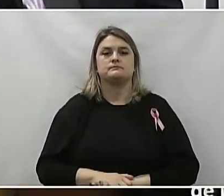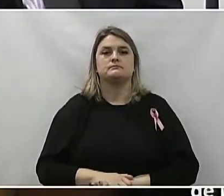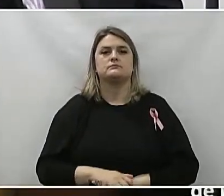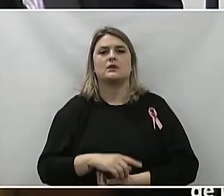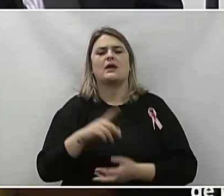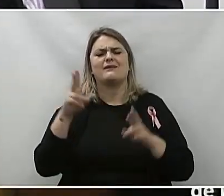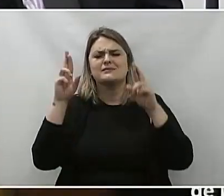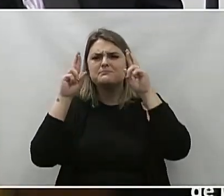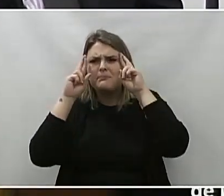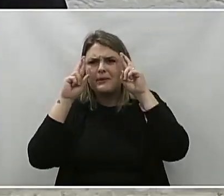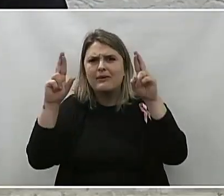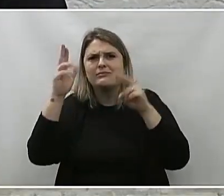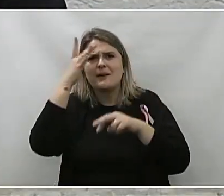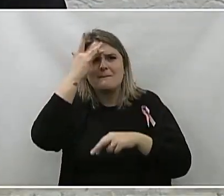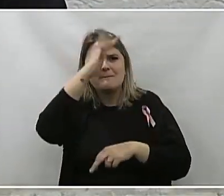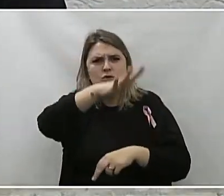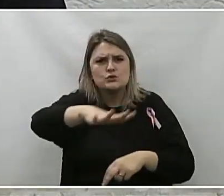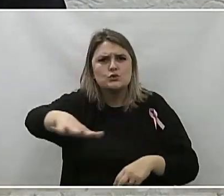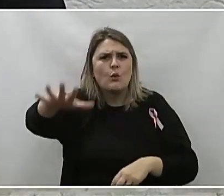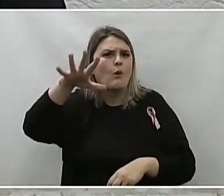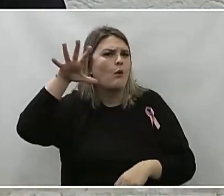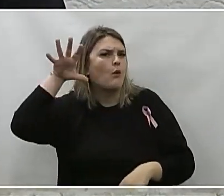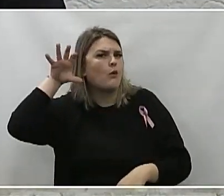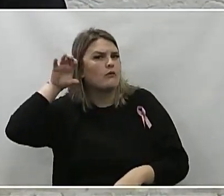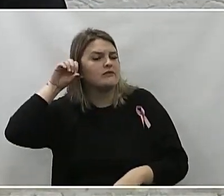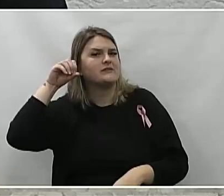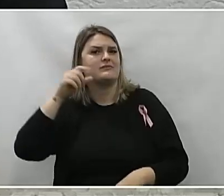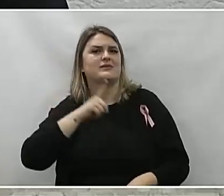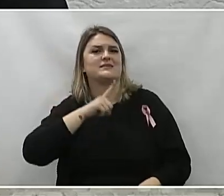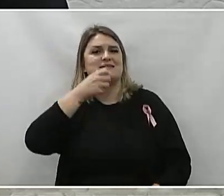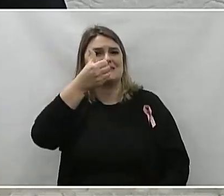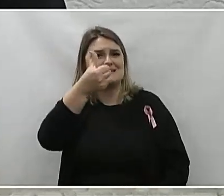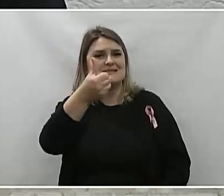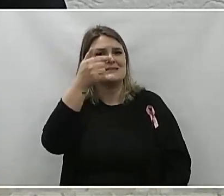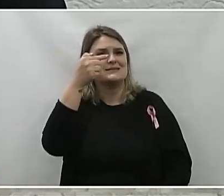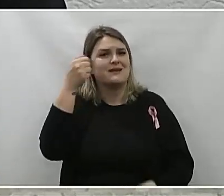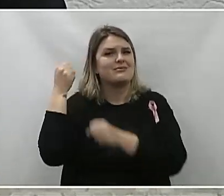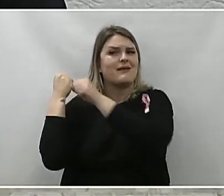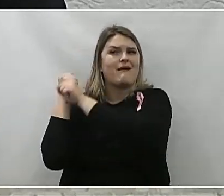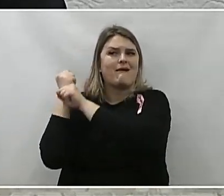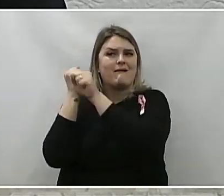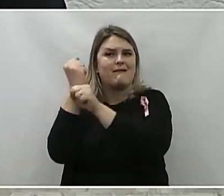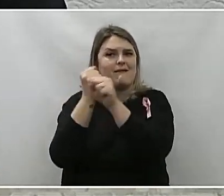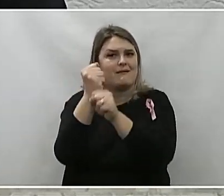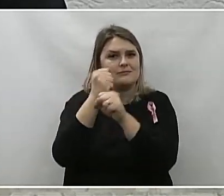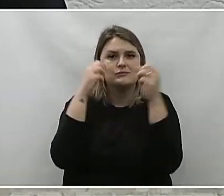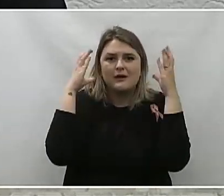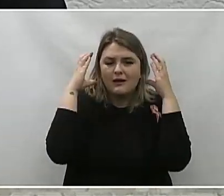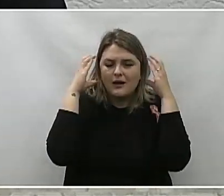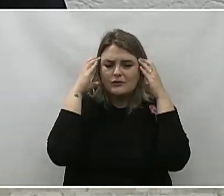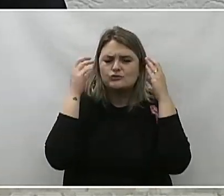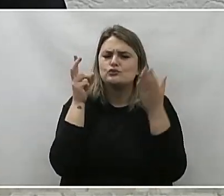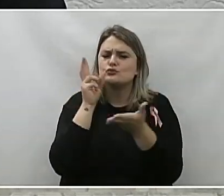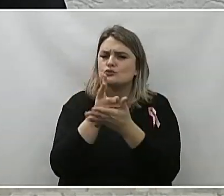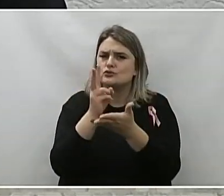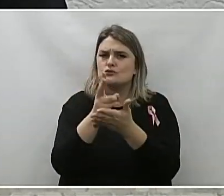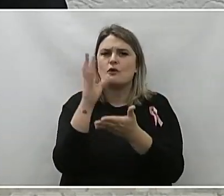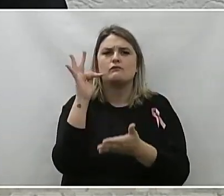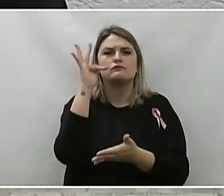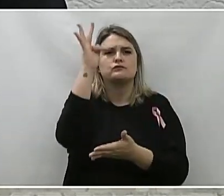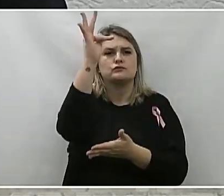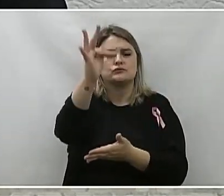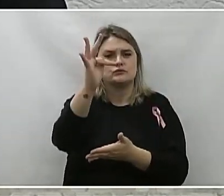respeitando seus ouvintes e que estes 67 anos significam o olhar continuo e certeiro ao Horizonte